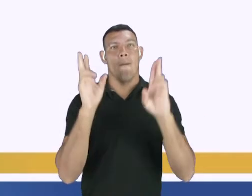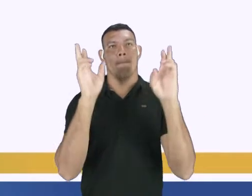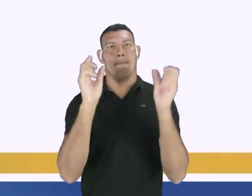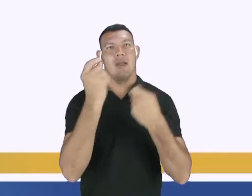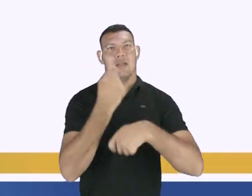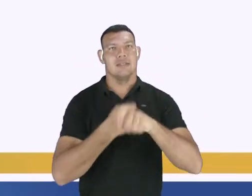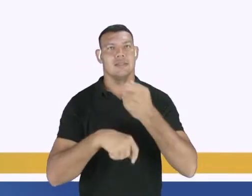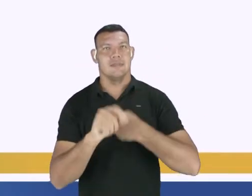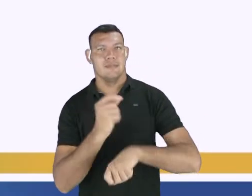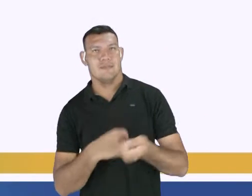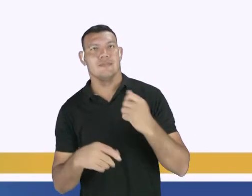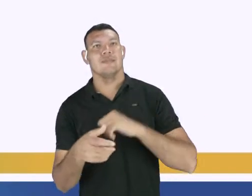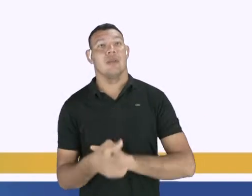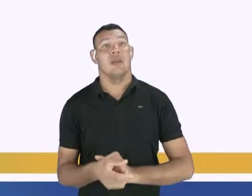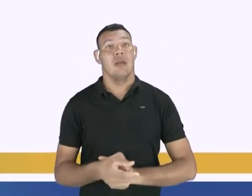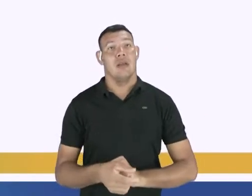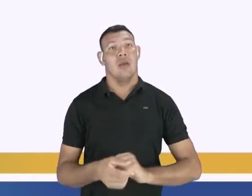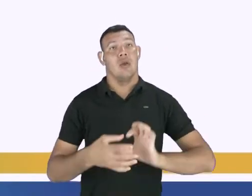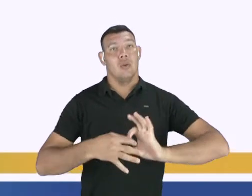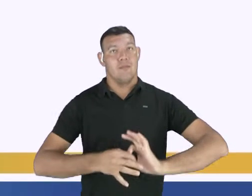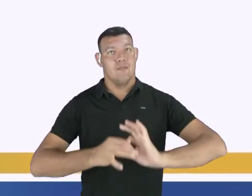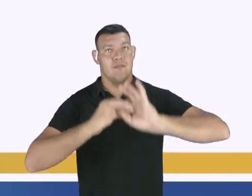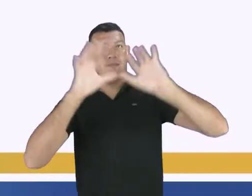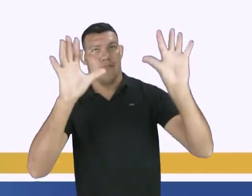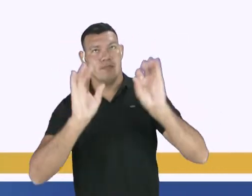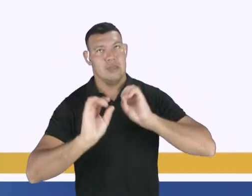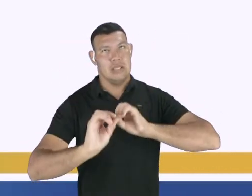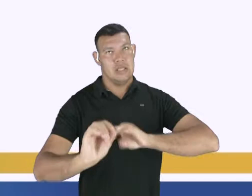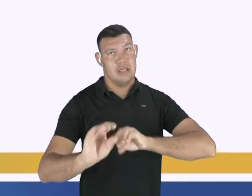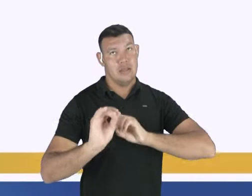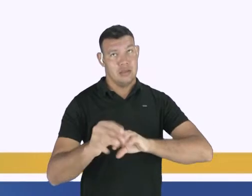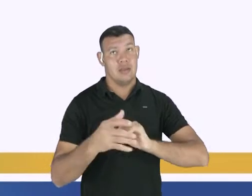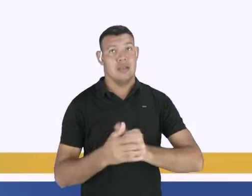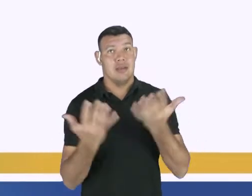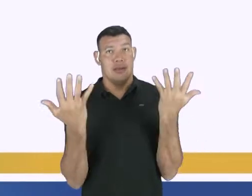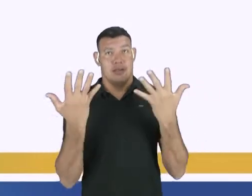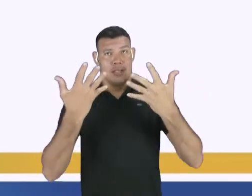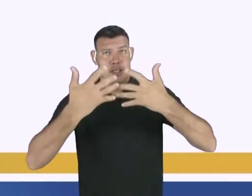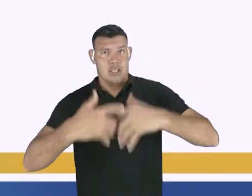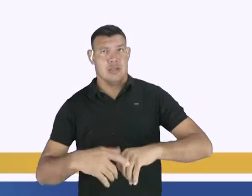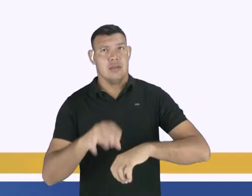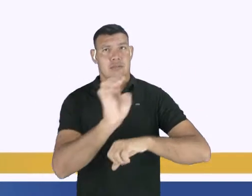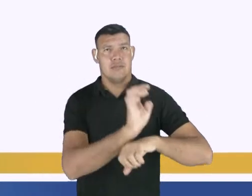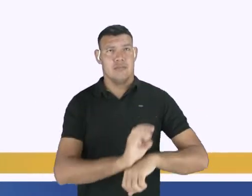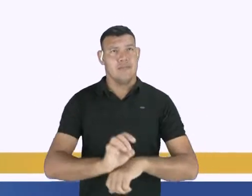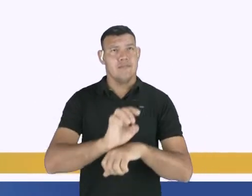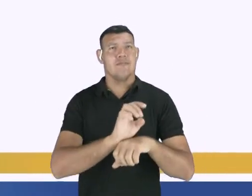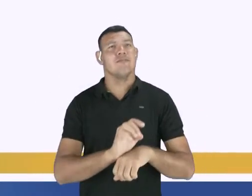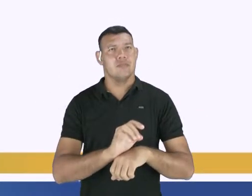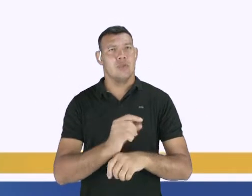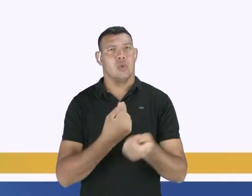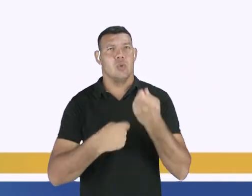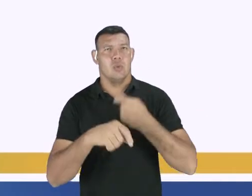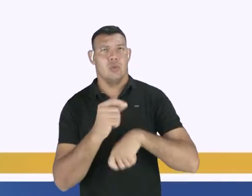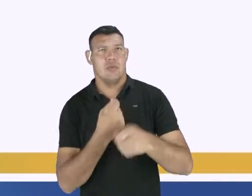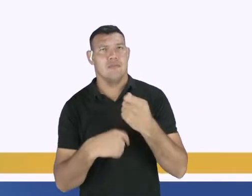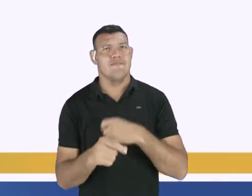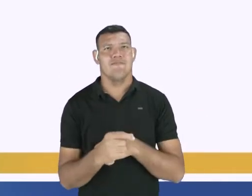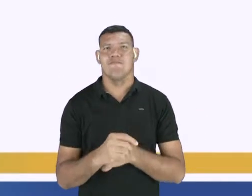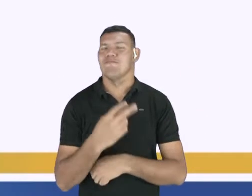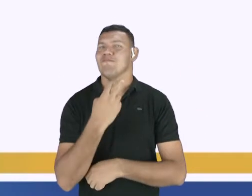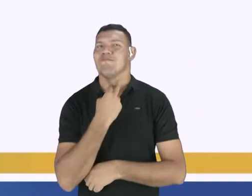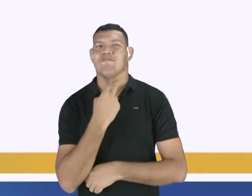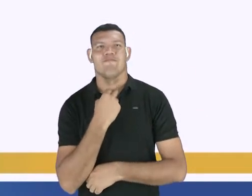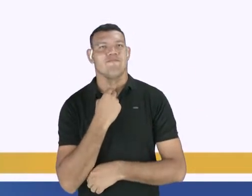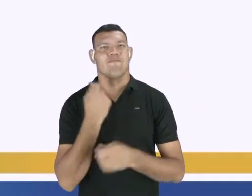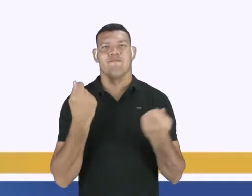regida por leis naturais e imutáveis. Para os liberais, a economia tem leis próprias que não devem ser